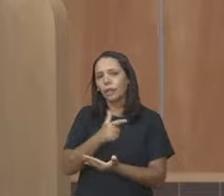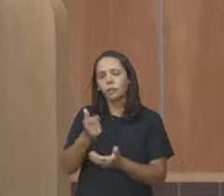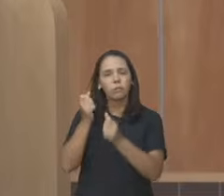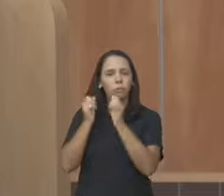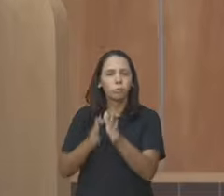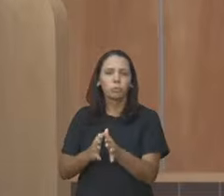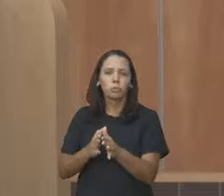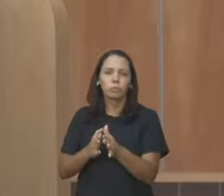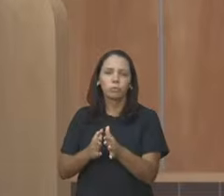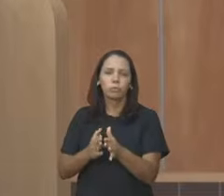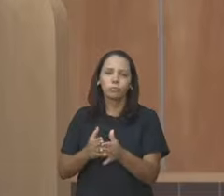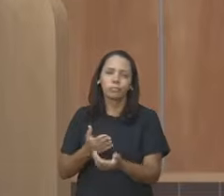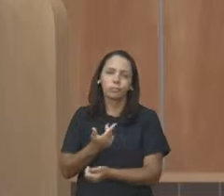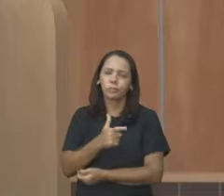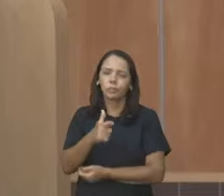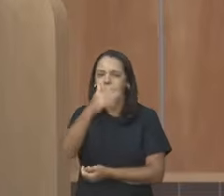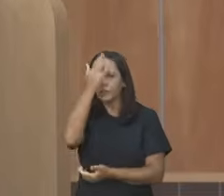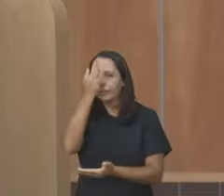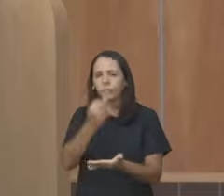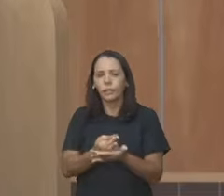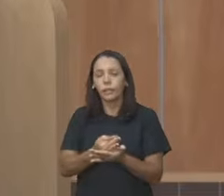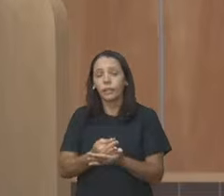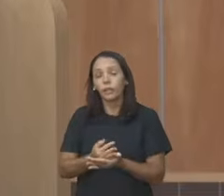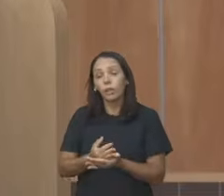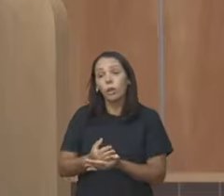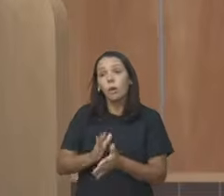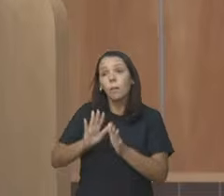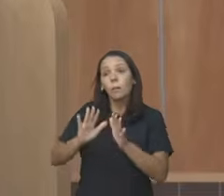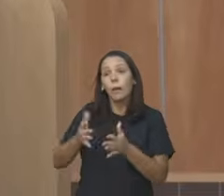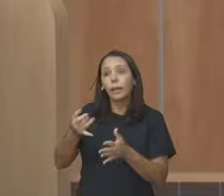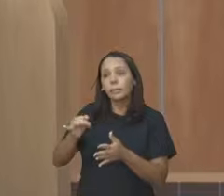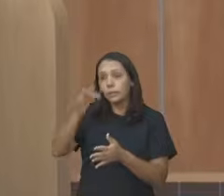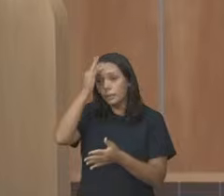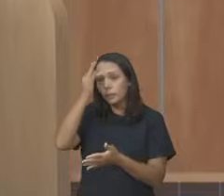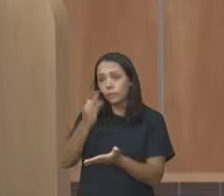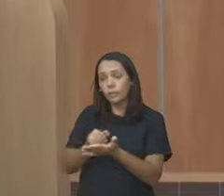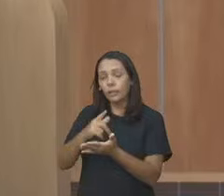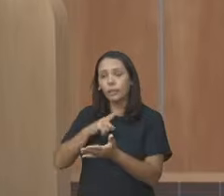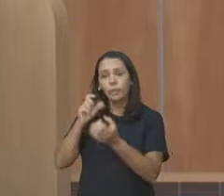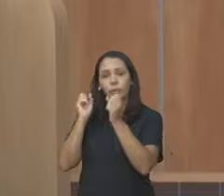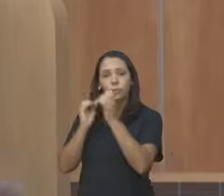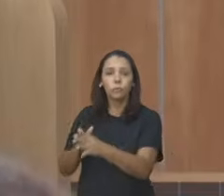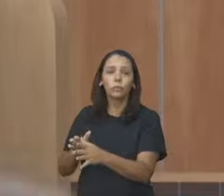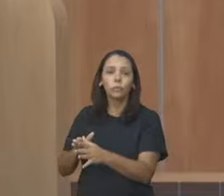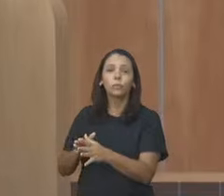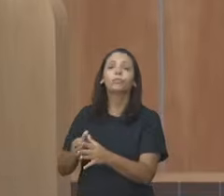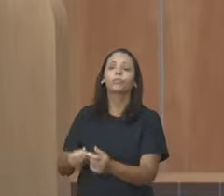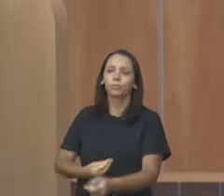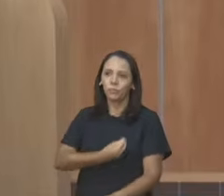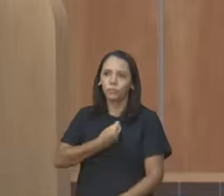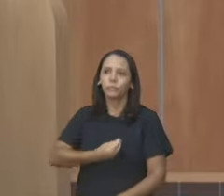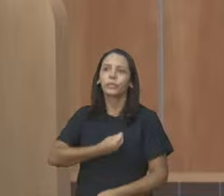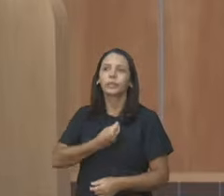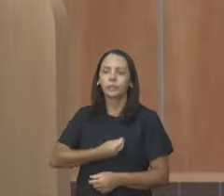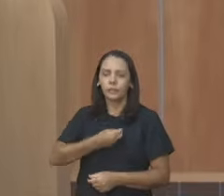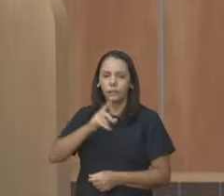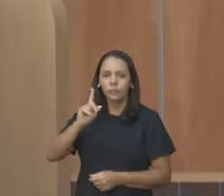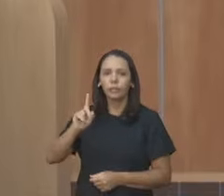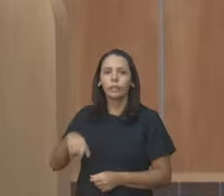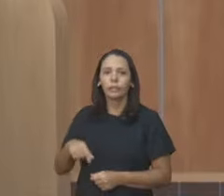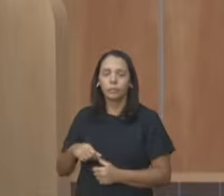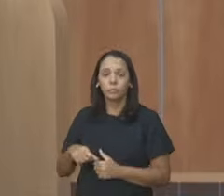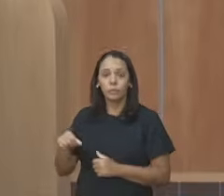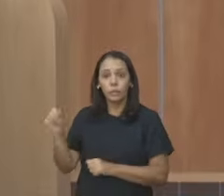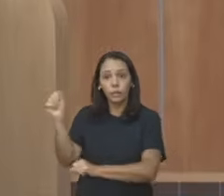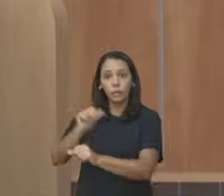e a fé com obras que vocês fazem é viva e transforma vidas, e eu tenho certeza que